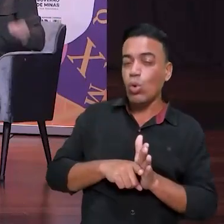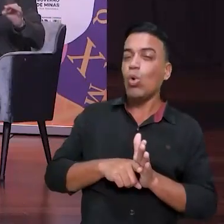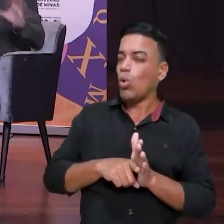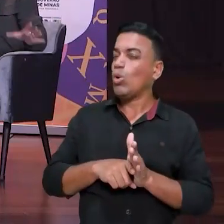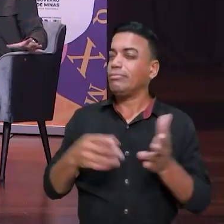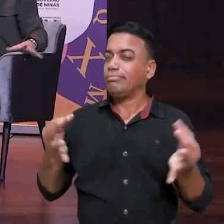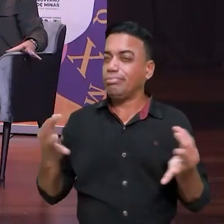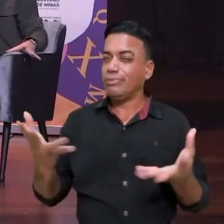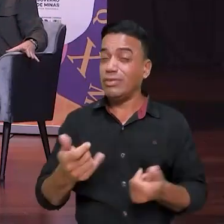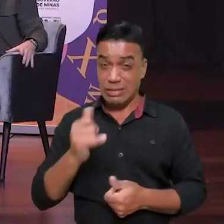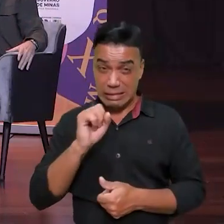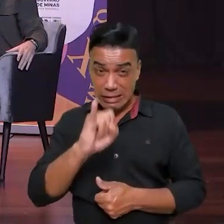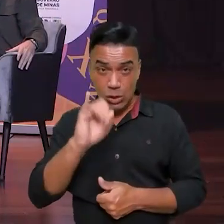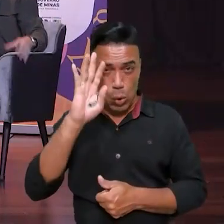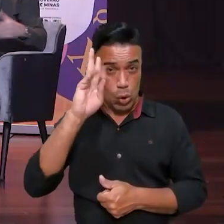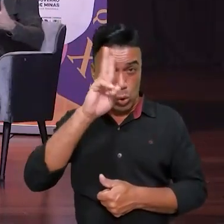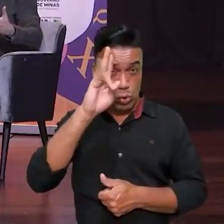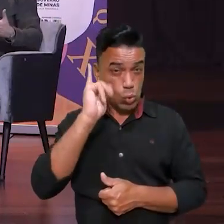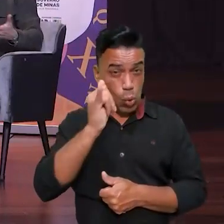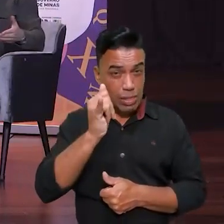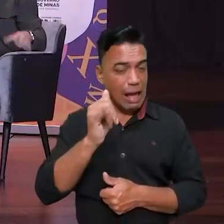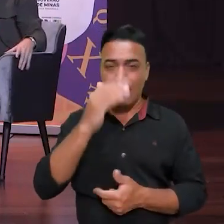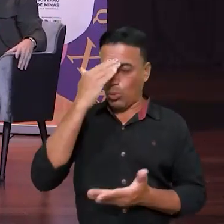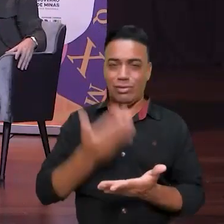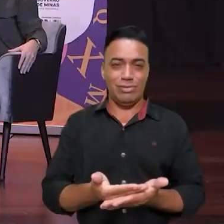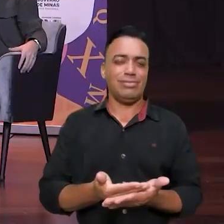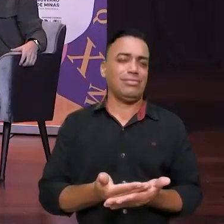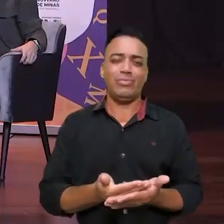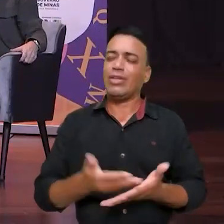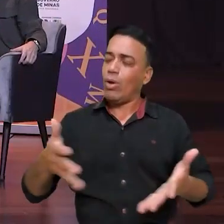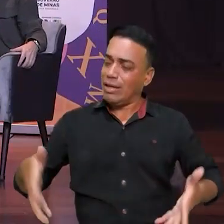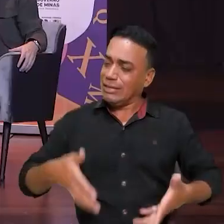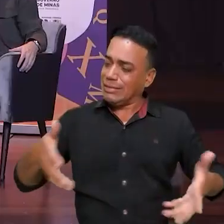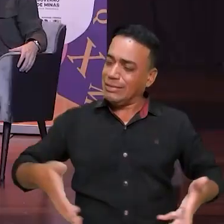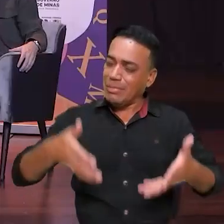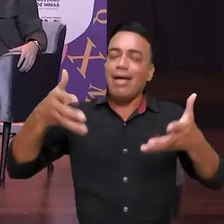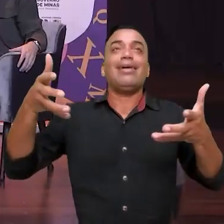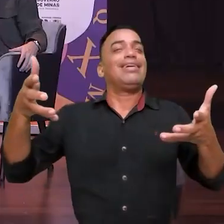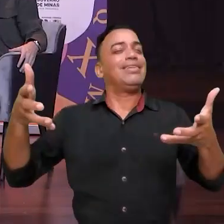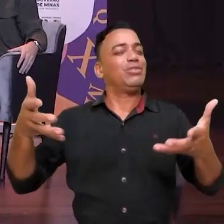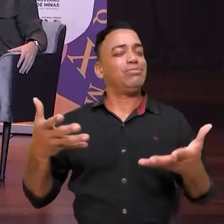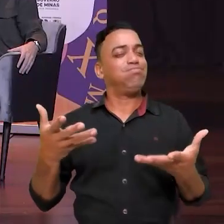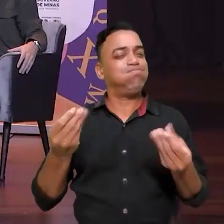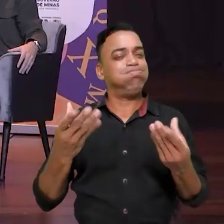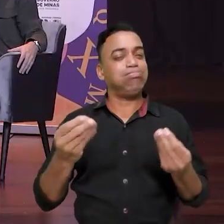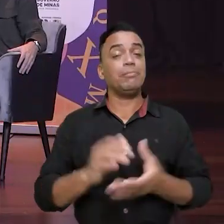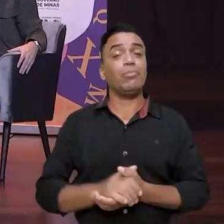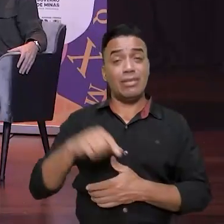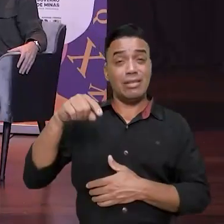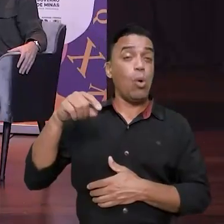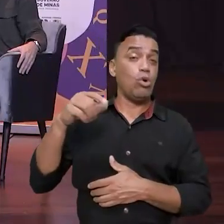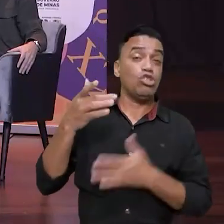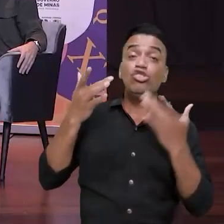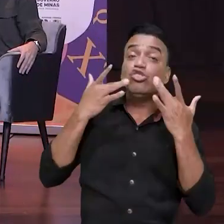inacreditáveis. Se contar, ninguém acredita. E isso é muito, muito, muito inspirador, muito. E ainda aqui no teatro, já já